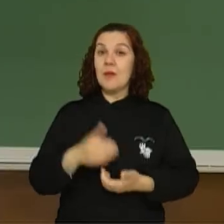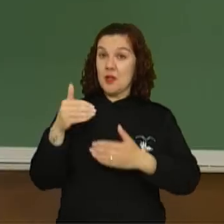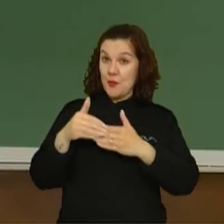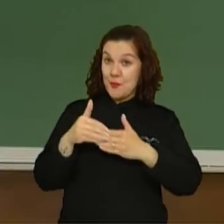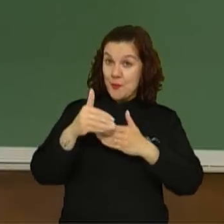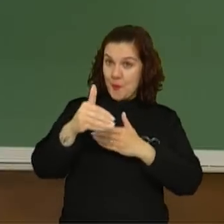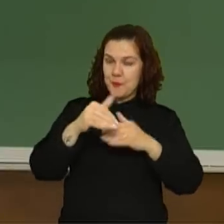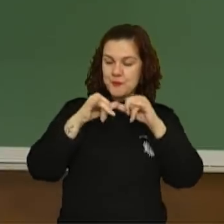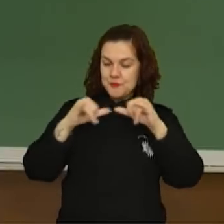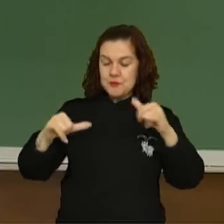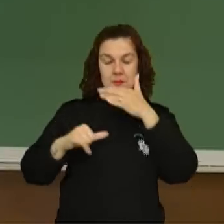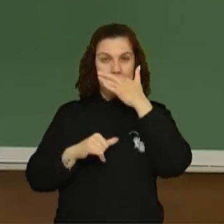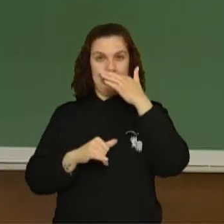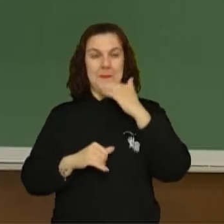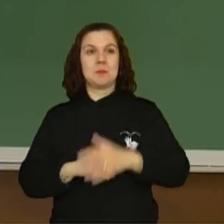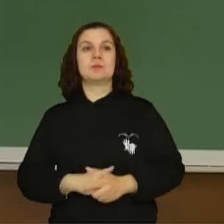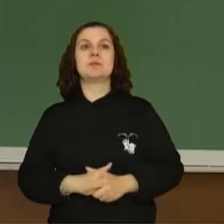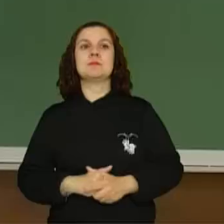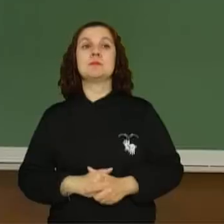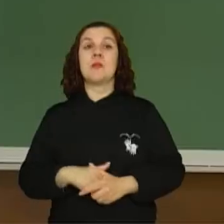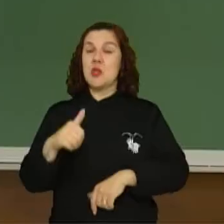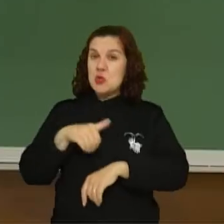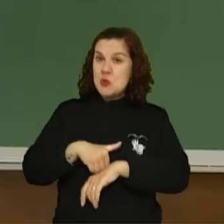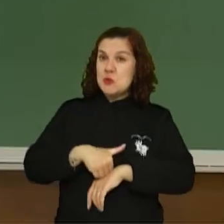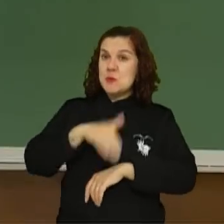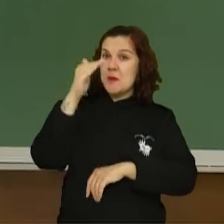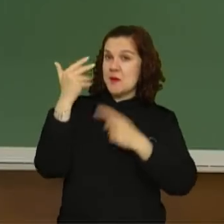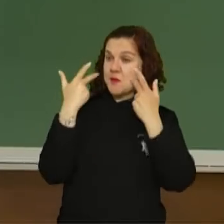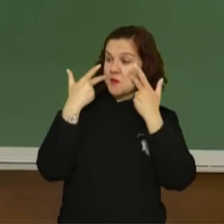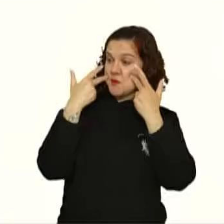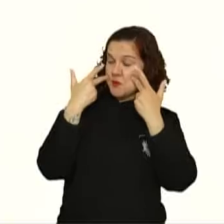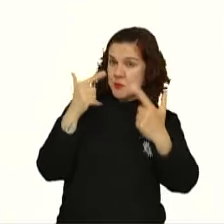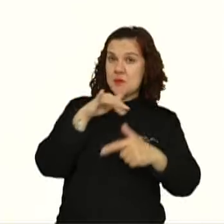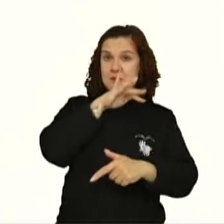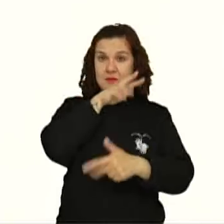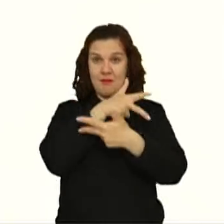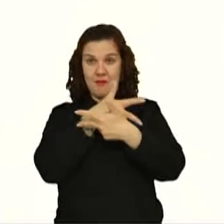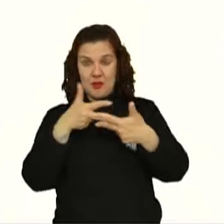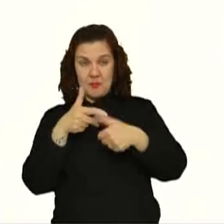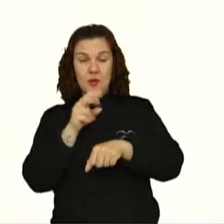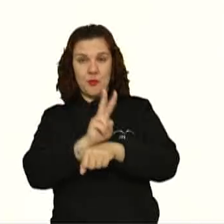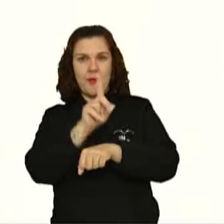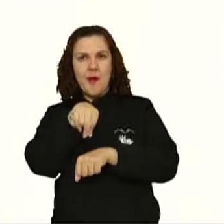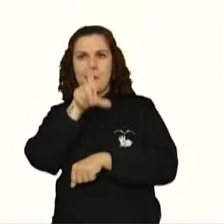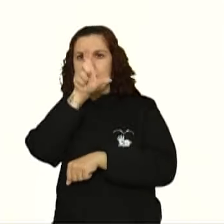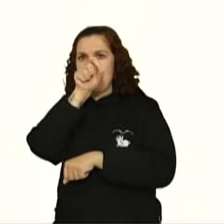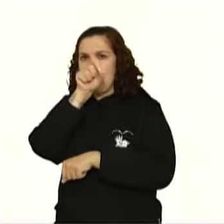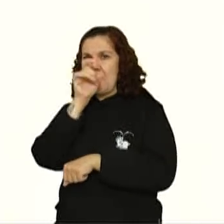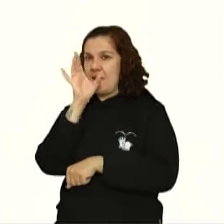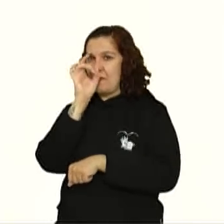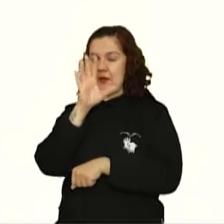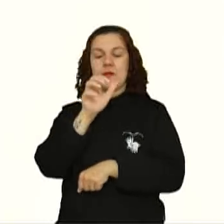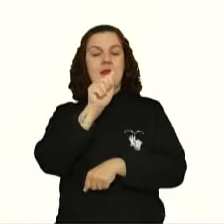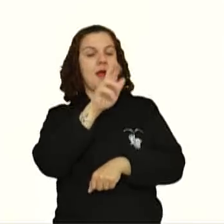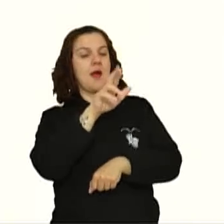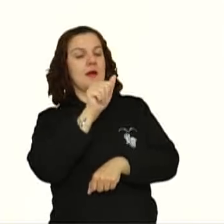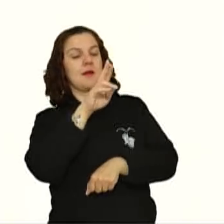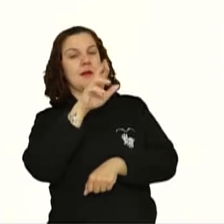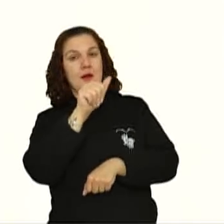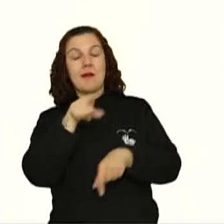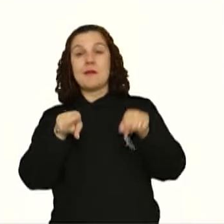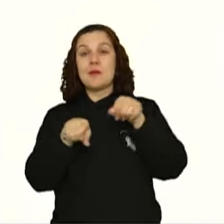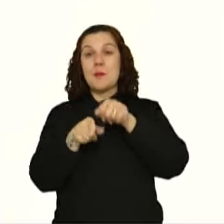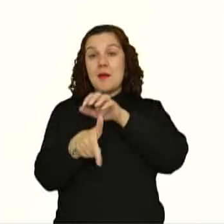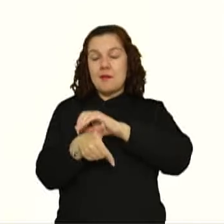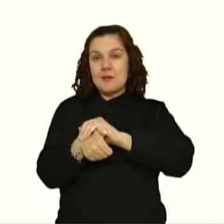Continuando, então, a nossa leitura. Os mais comuns a serem criados são papagaios, araras,